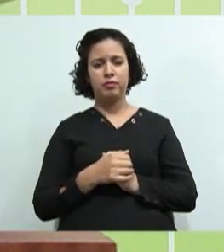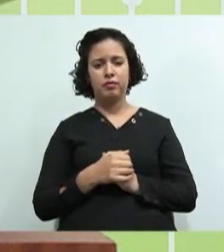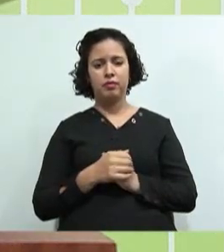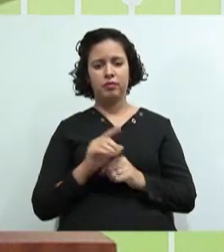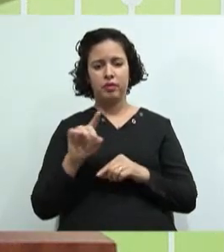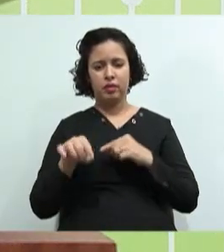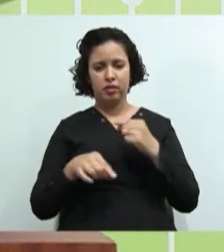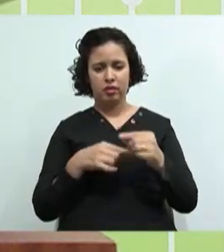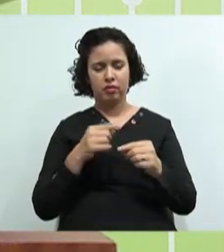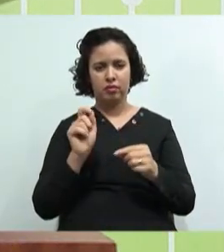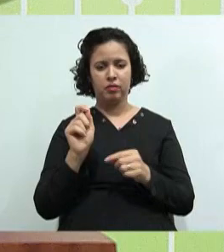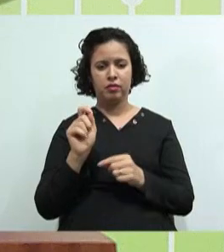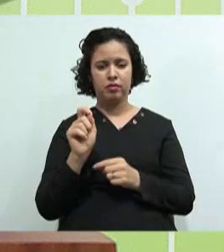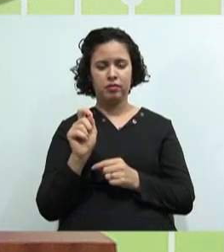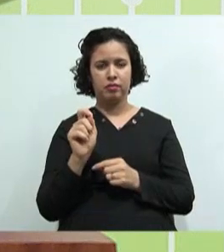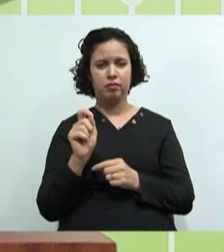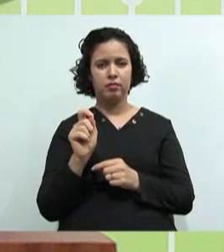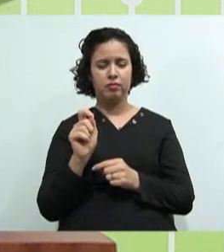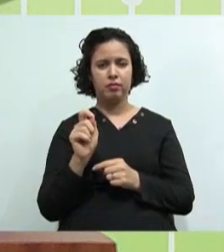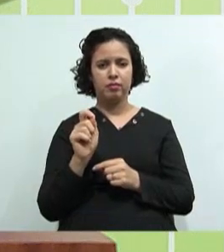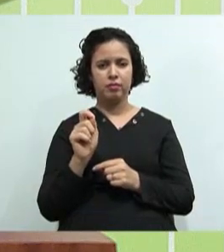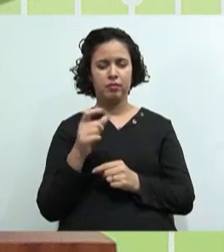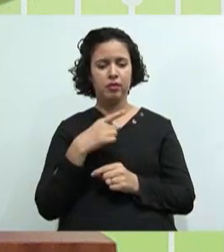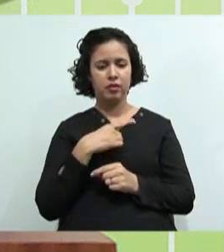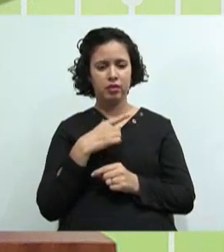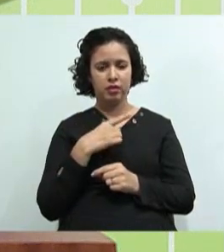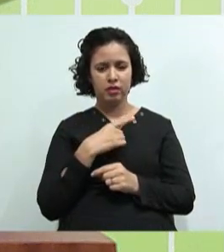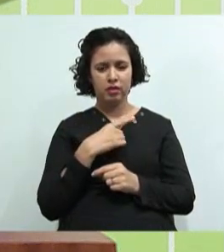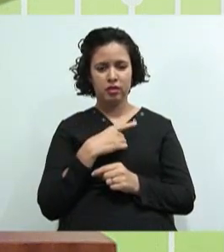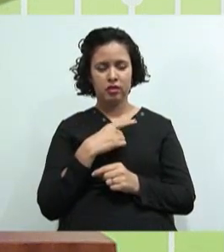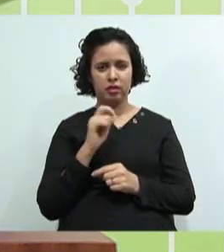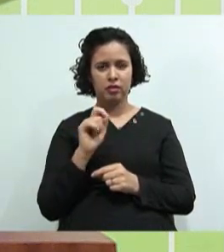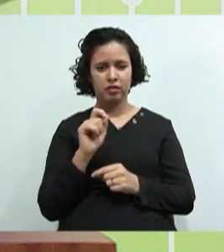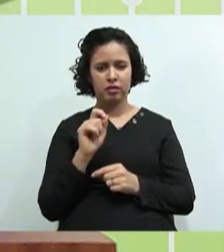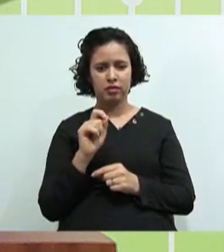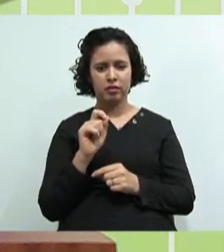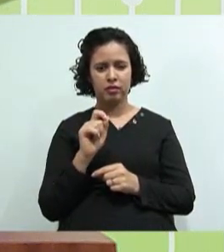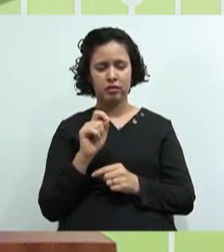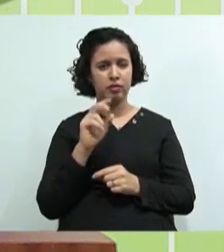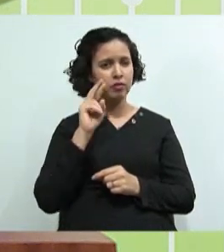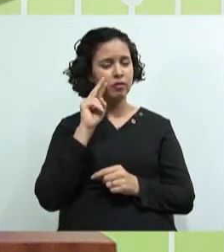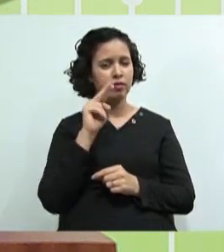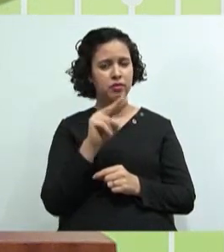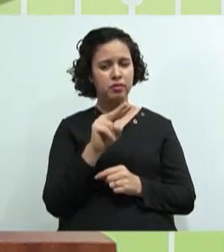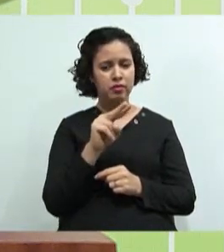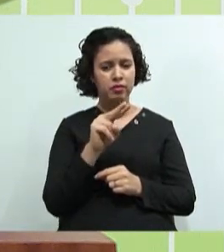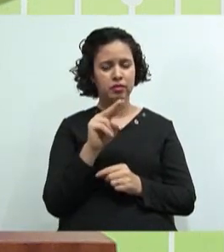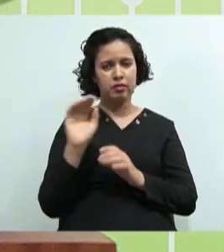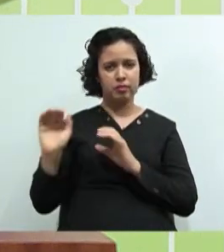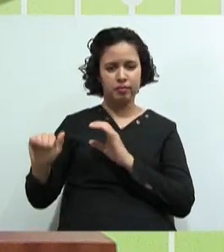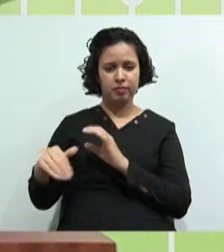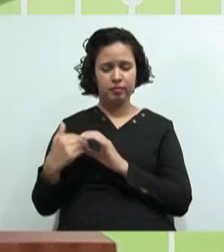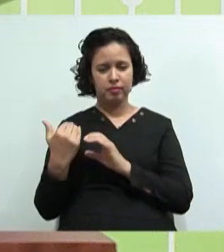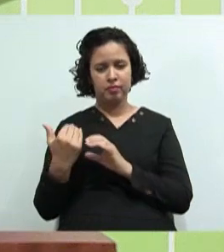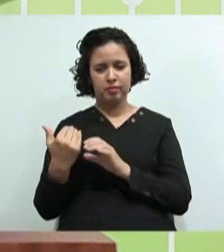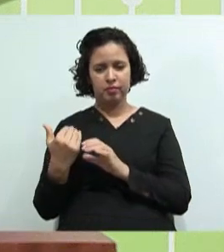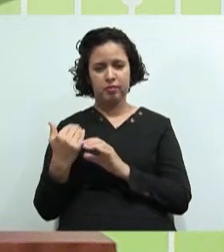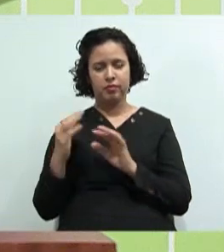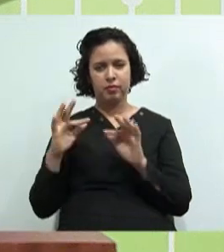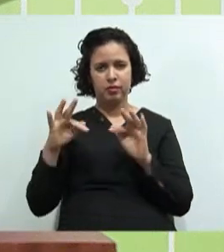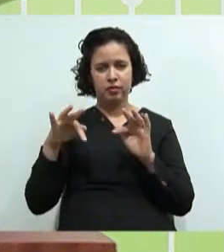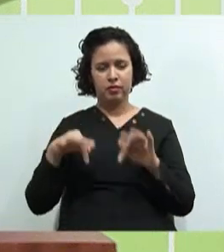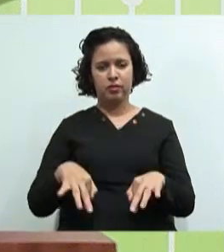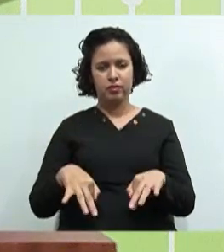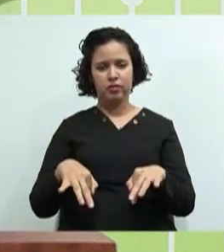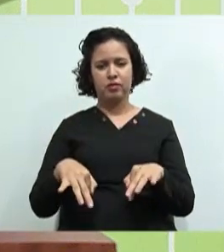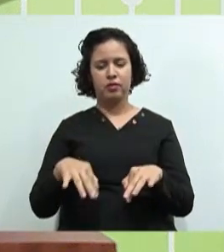gente pode até, professores, se tem alguma inconsistência na questão, a gente pode até verificar. Você manda ali no chat e ao final da aula, de